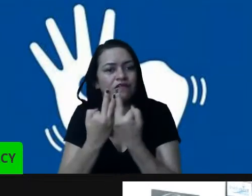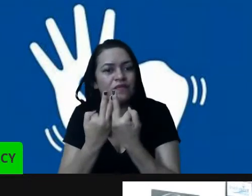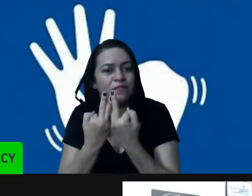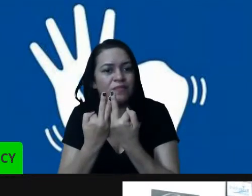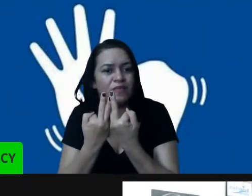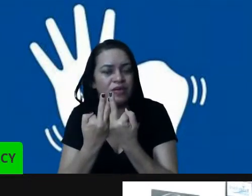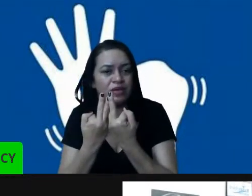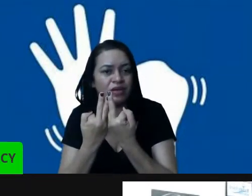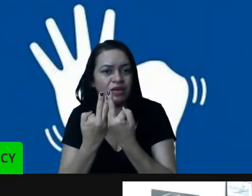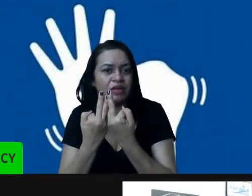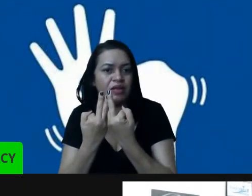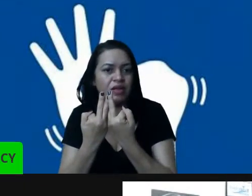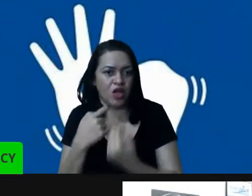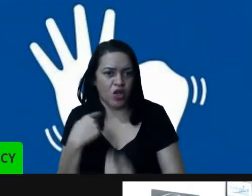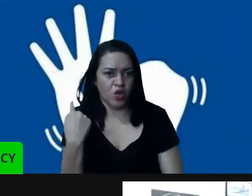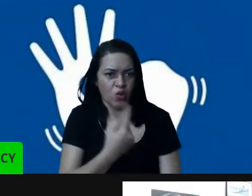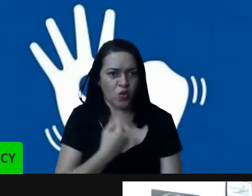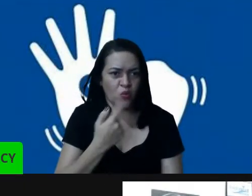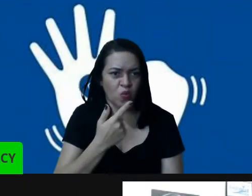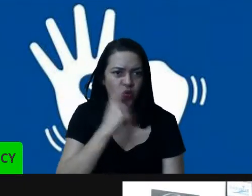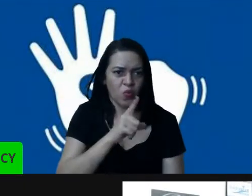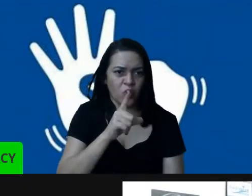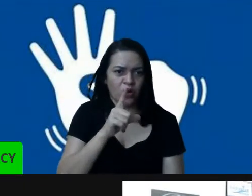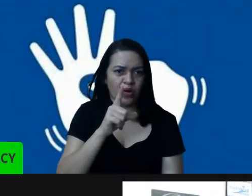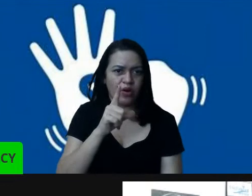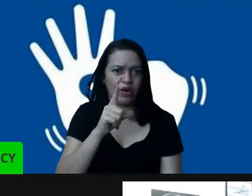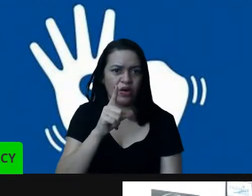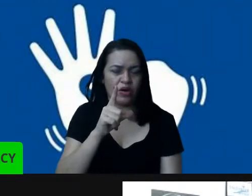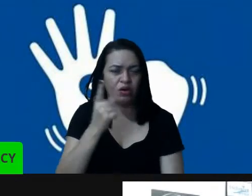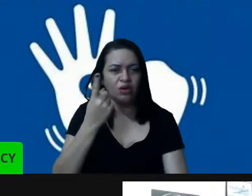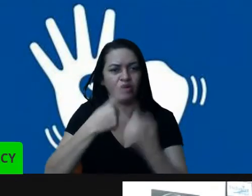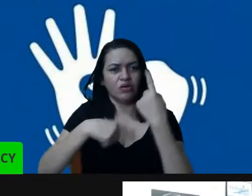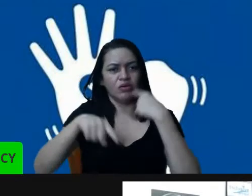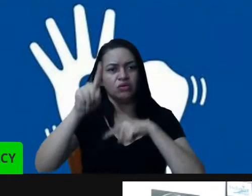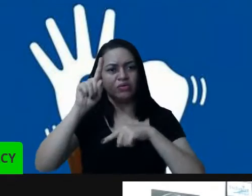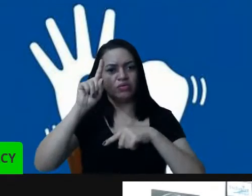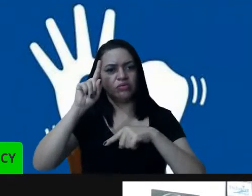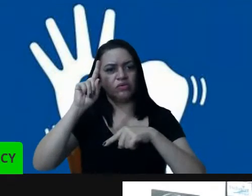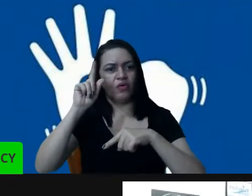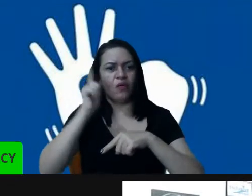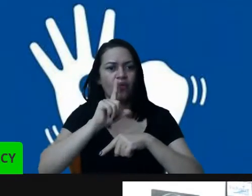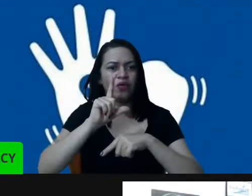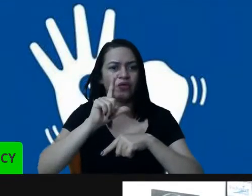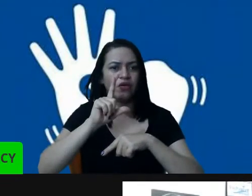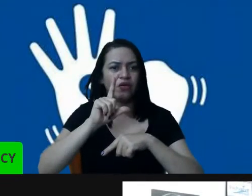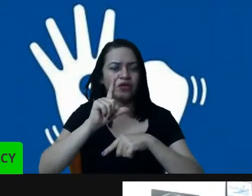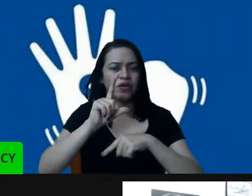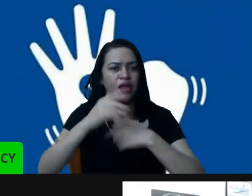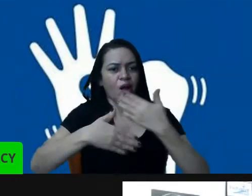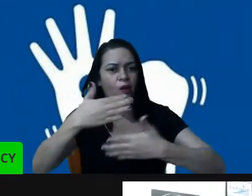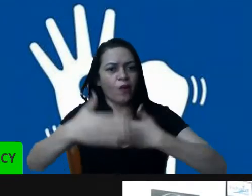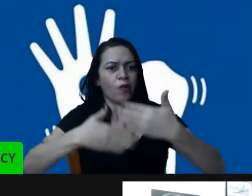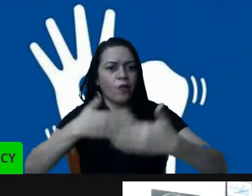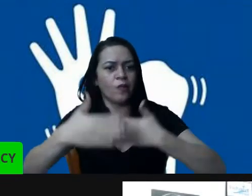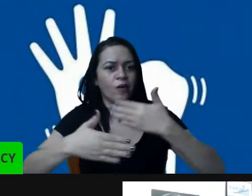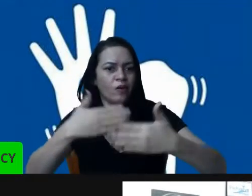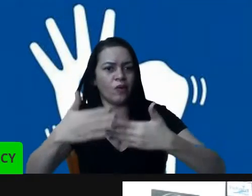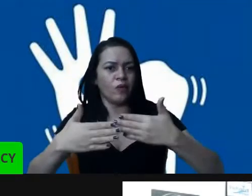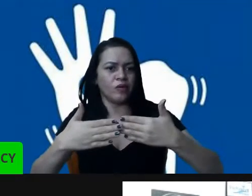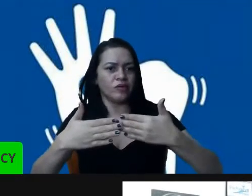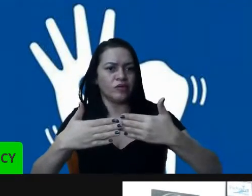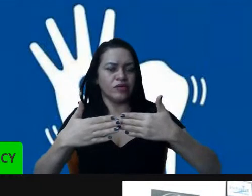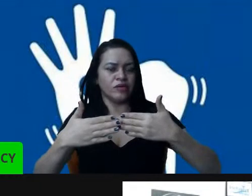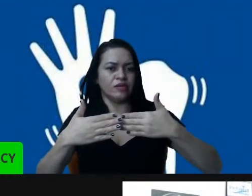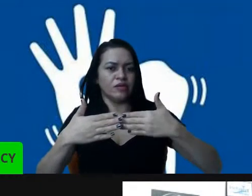gente conseguiu avançar já? Se tu tem esse conhecimento, a gente conseguiu avançar em alguma coisa nesse sentido, em questão da família